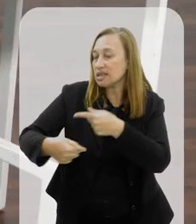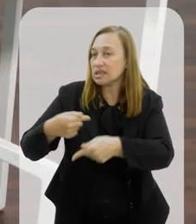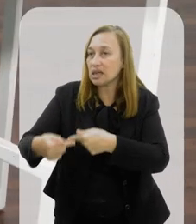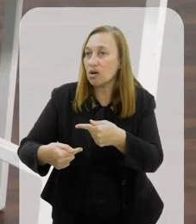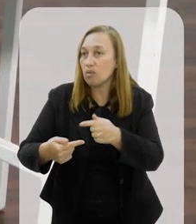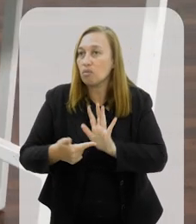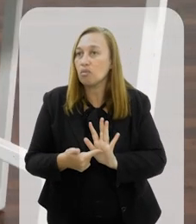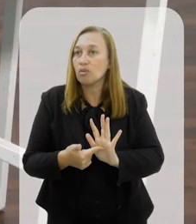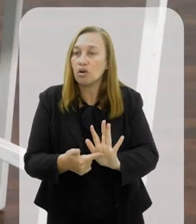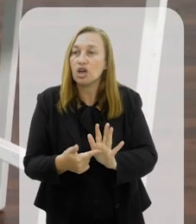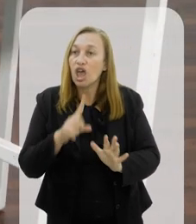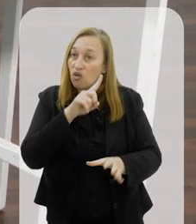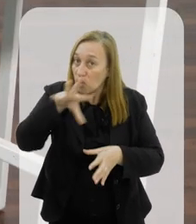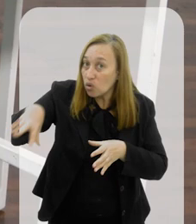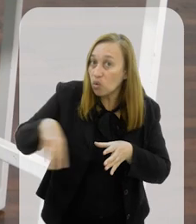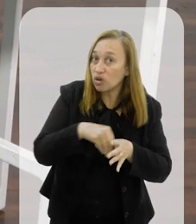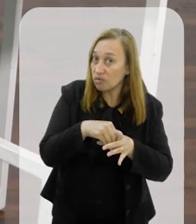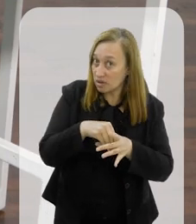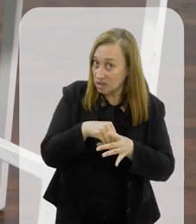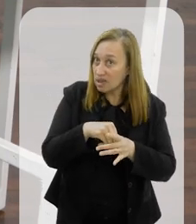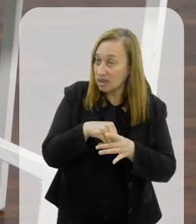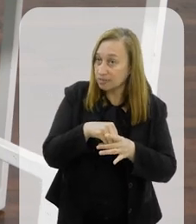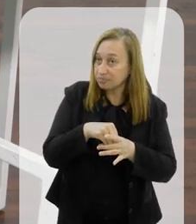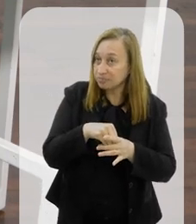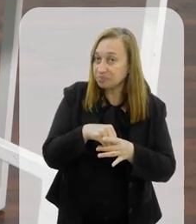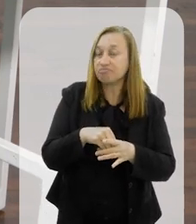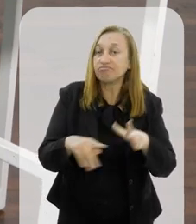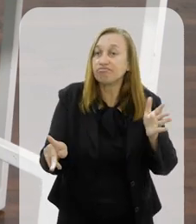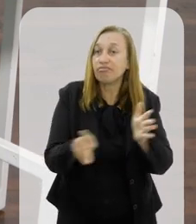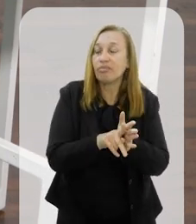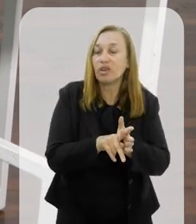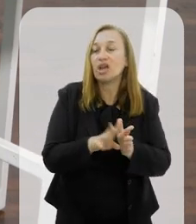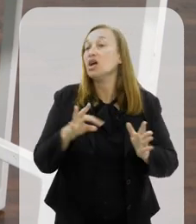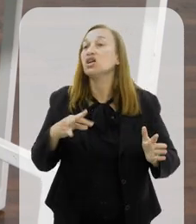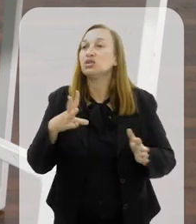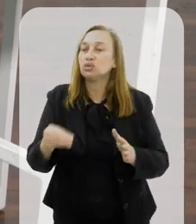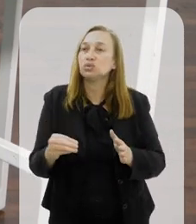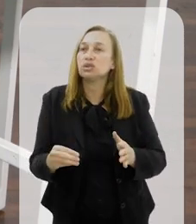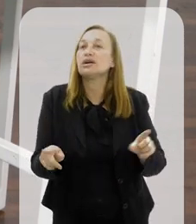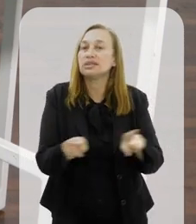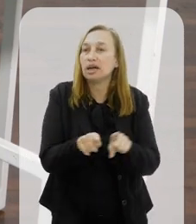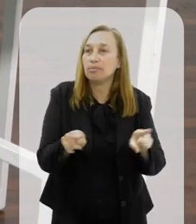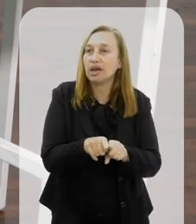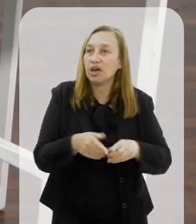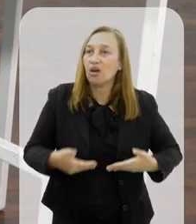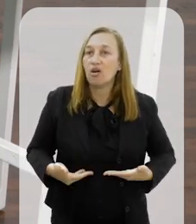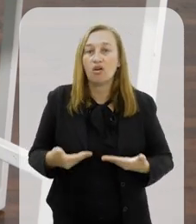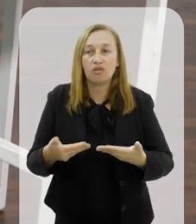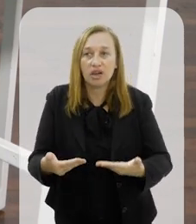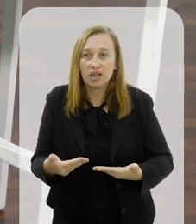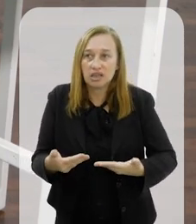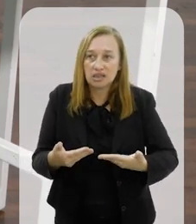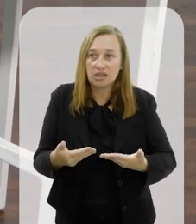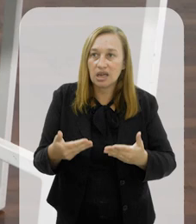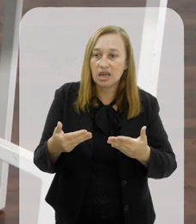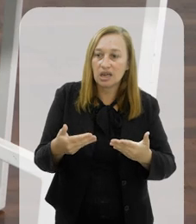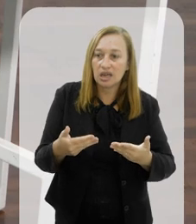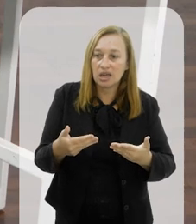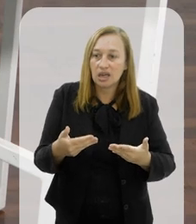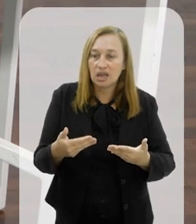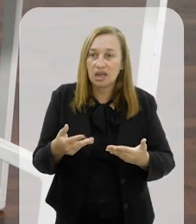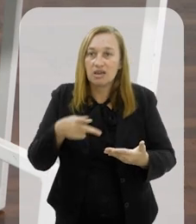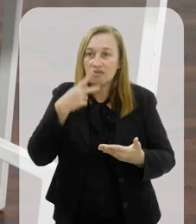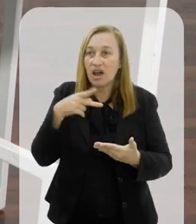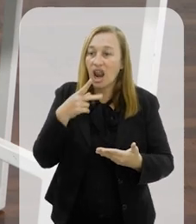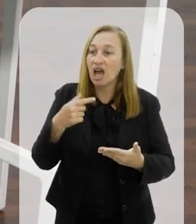traz é agora vou incluir você que que fez parte disso tudo também não deixa de ser um tá tá um